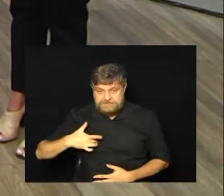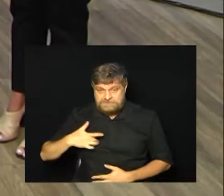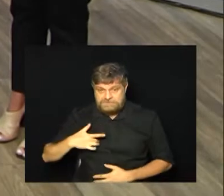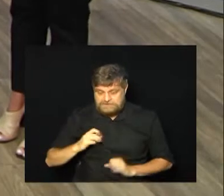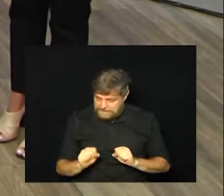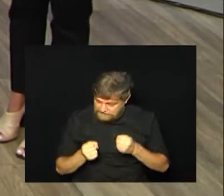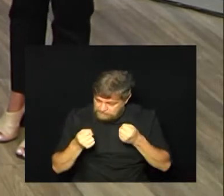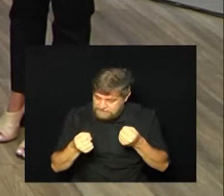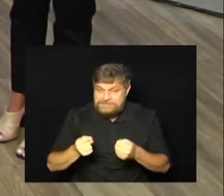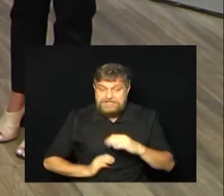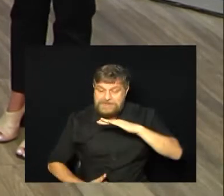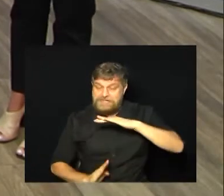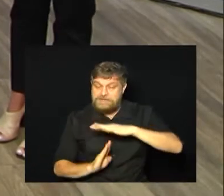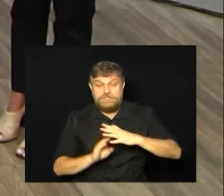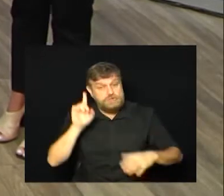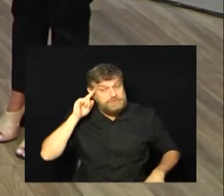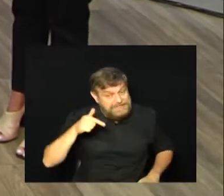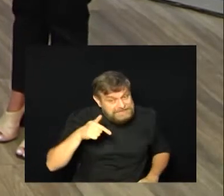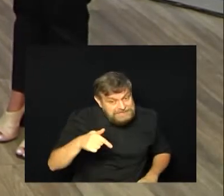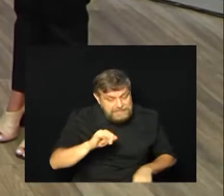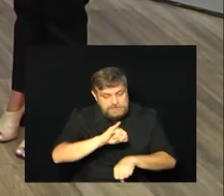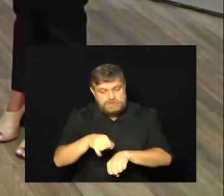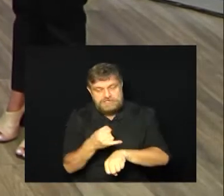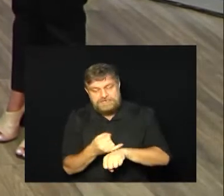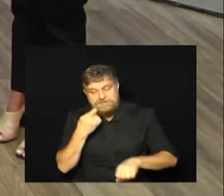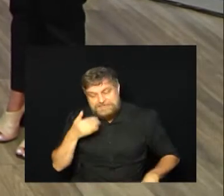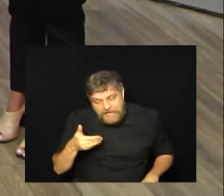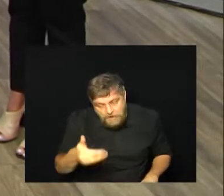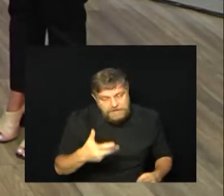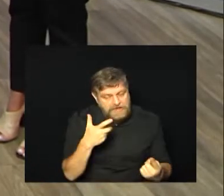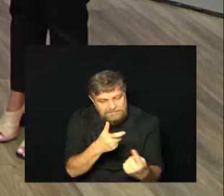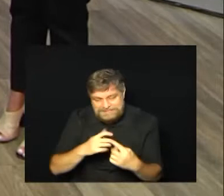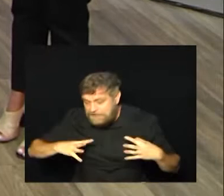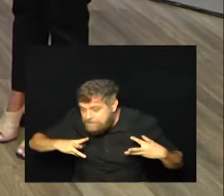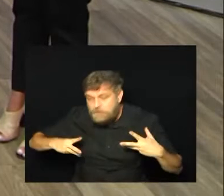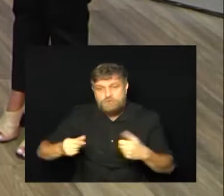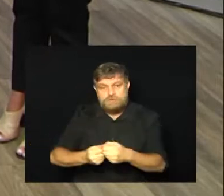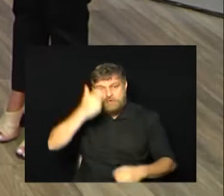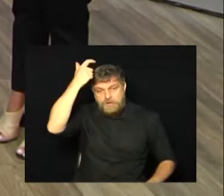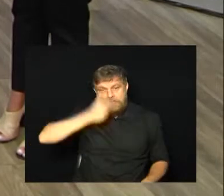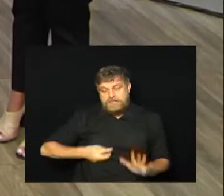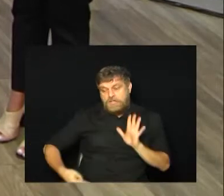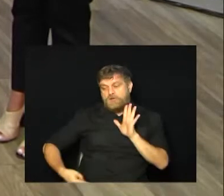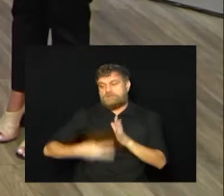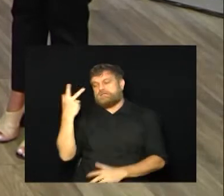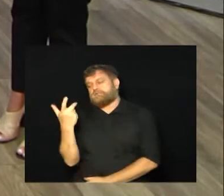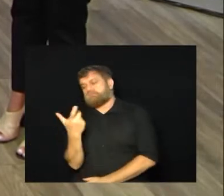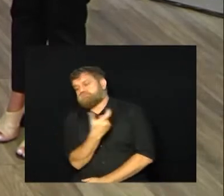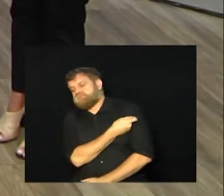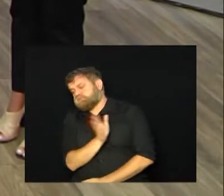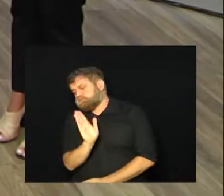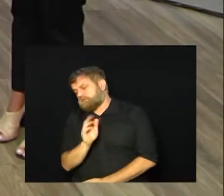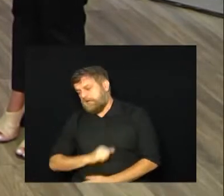até o dia 7 desse mês, sexta-feira, então, tem vacina para todo mundo, Gabriel. Eu já tomei minhas 3 doses, viu? Aquelas